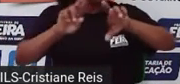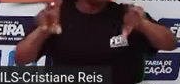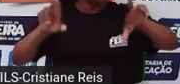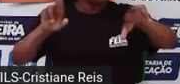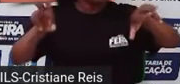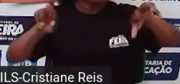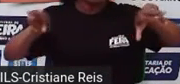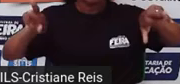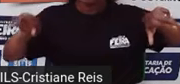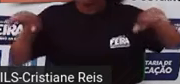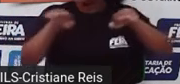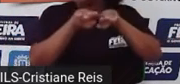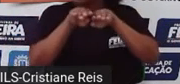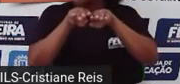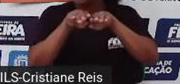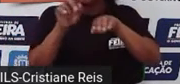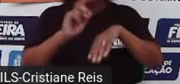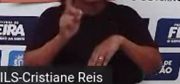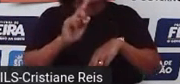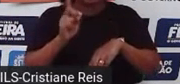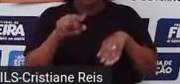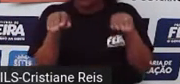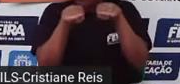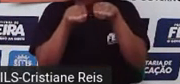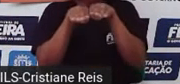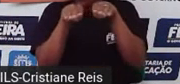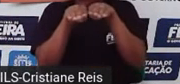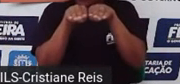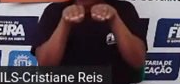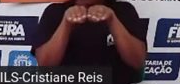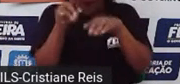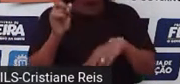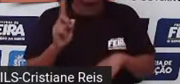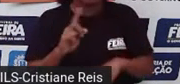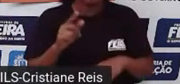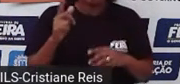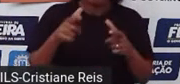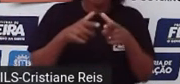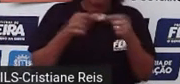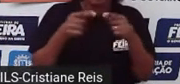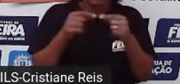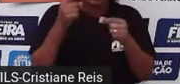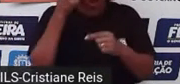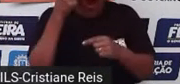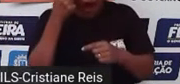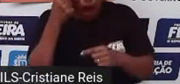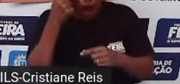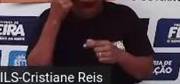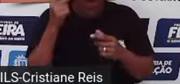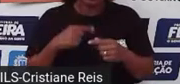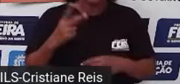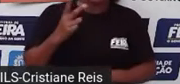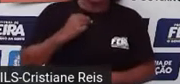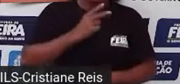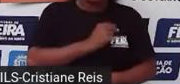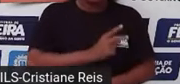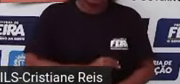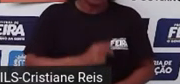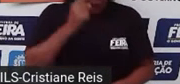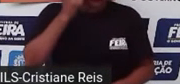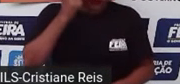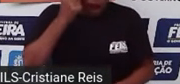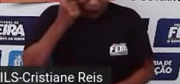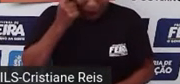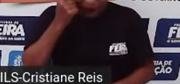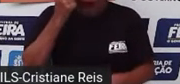uma da outra né não é totalmente igual como a gente já já japonês e chinês é tudo a mesma coisa toda vez a